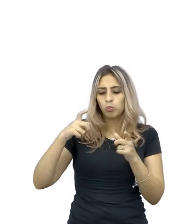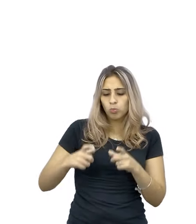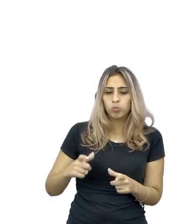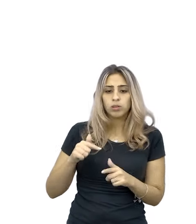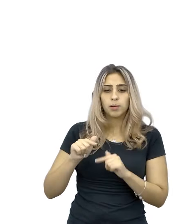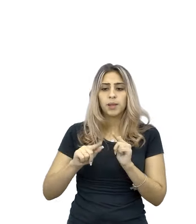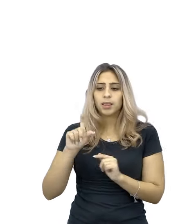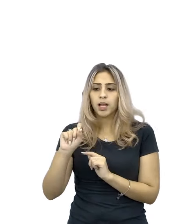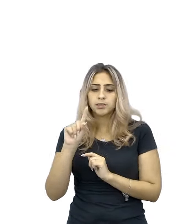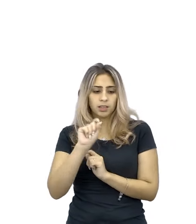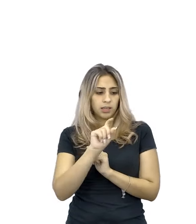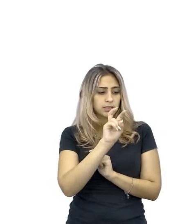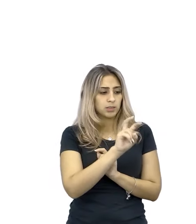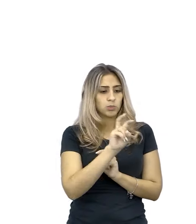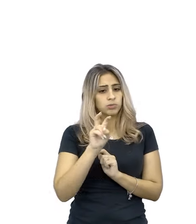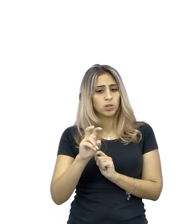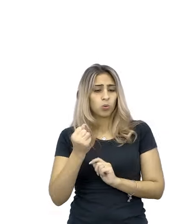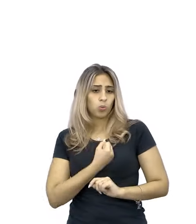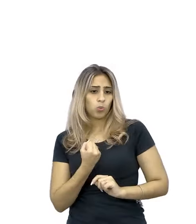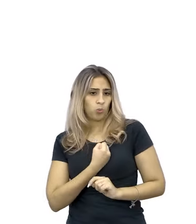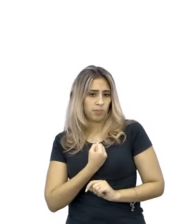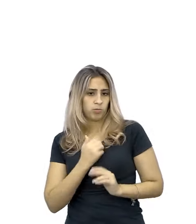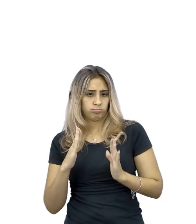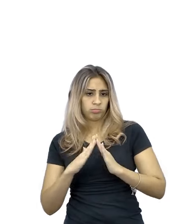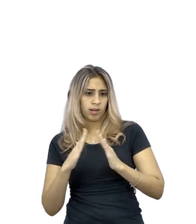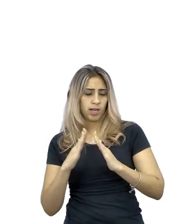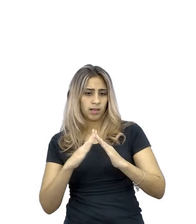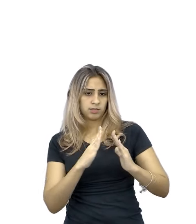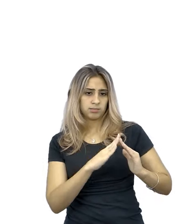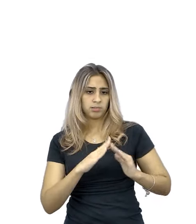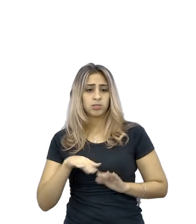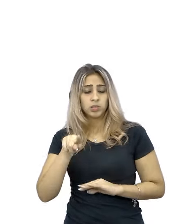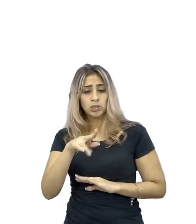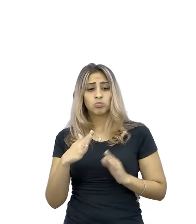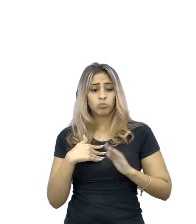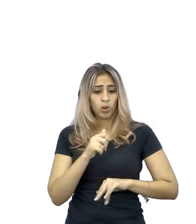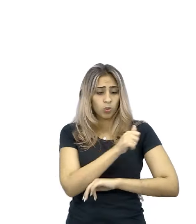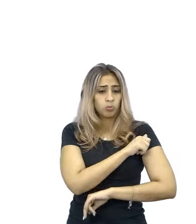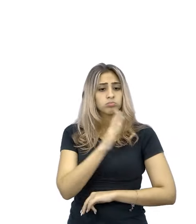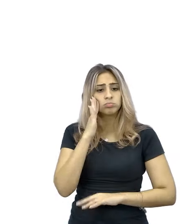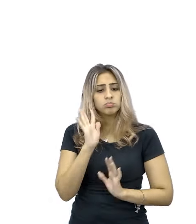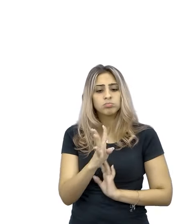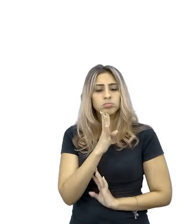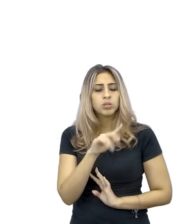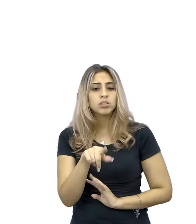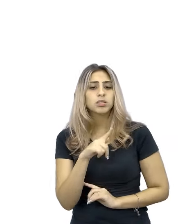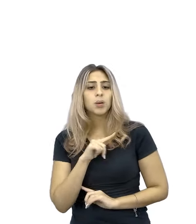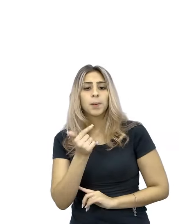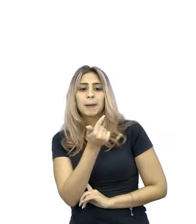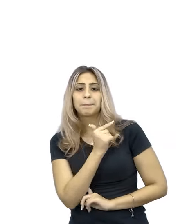de 10 em 10, de 5 em 5, de 1 em 1. Então, o aluno, quando ele reconhece isso, ele já sabe talvez qual que é o